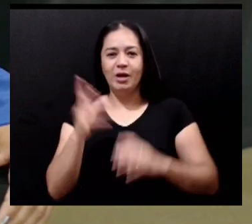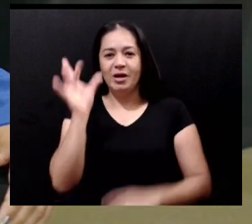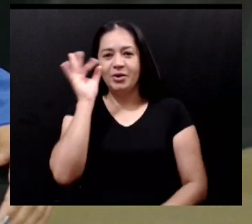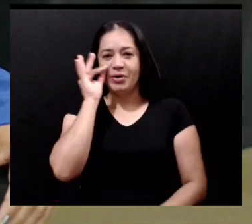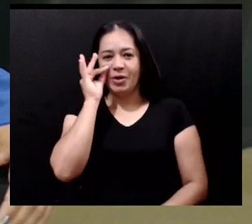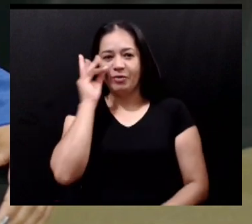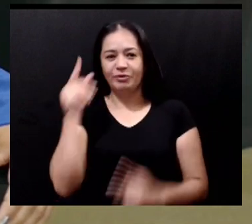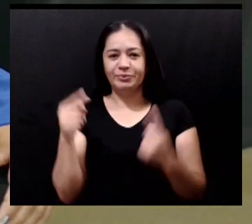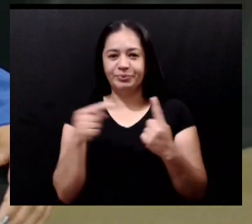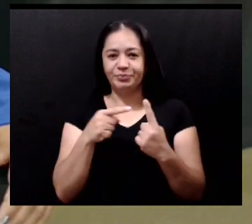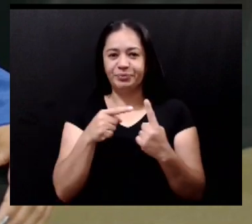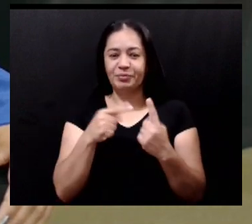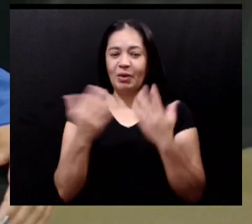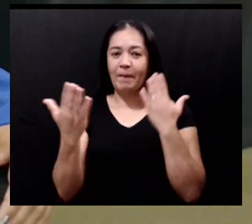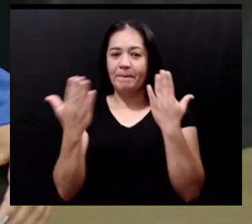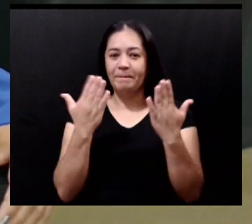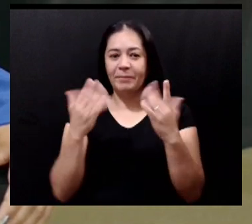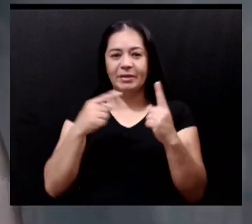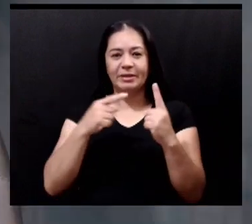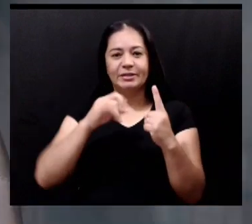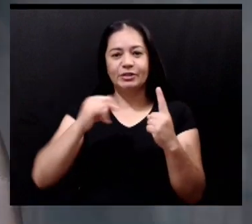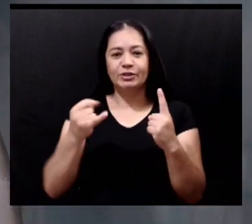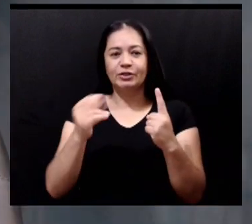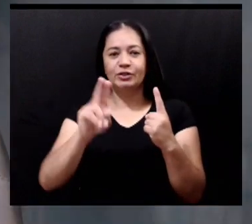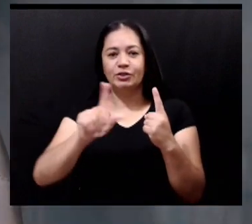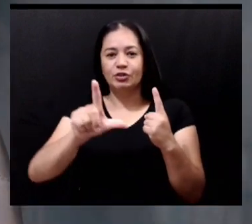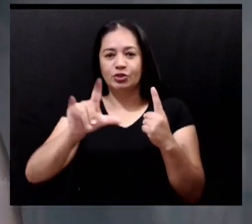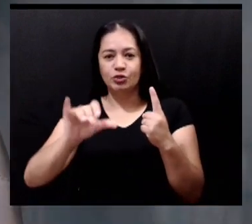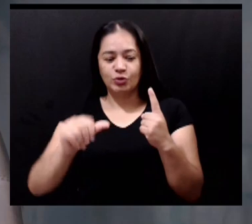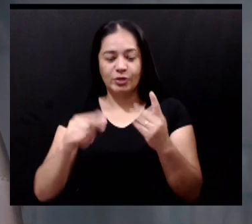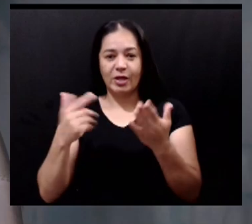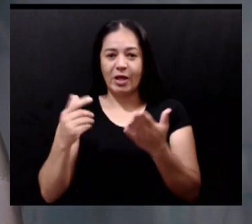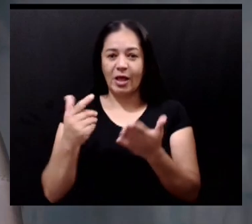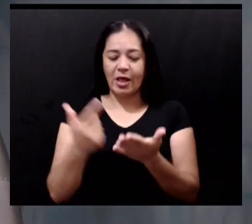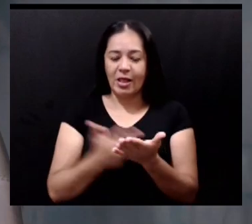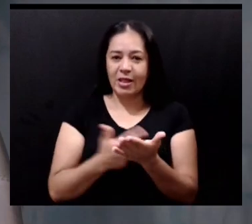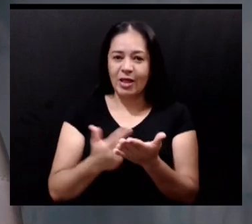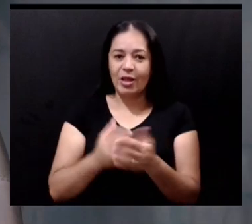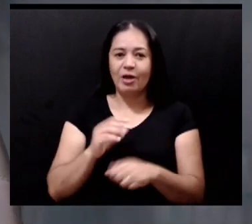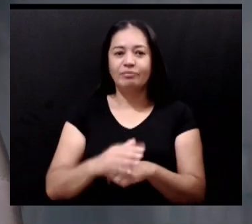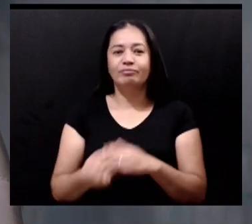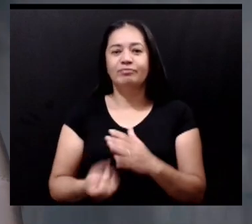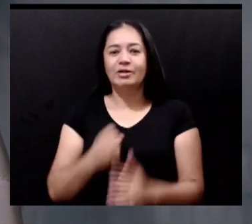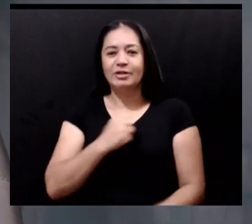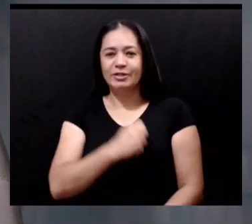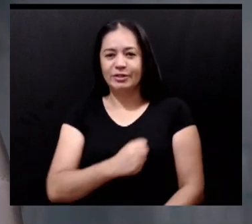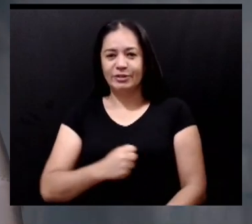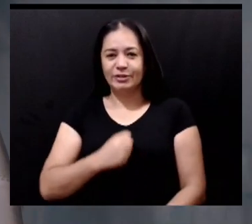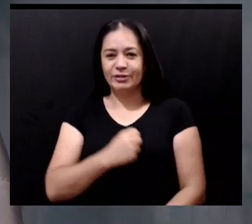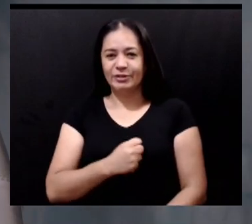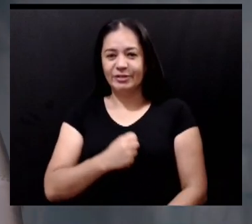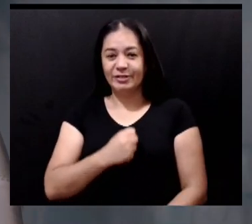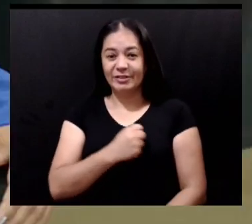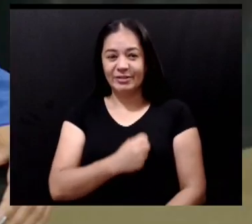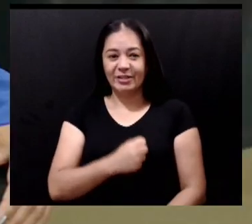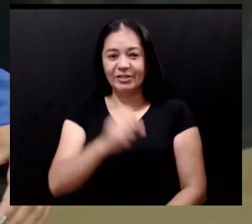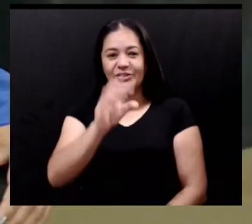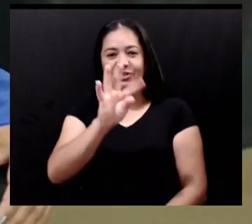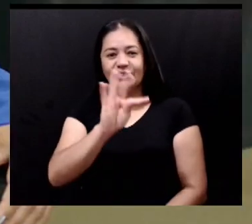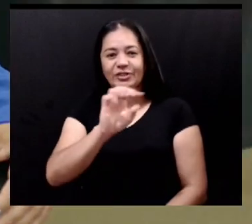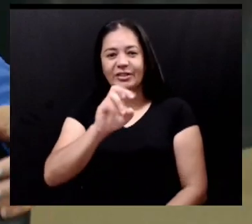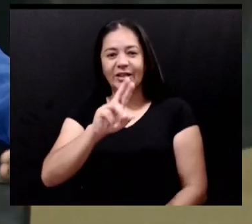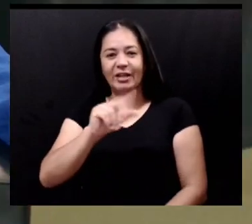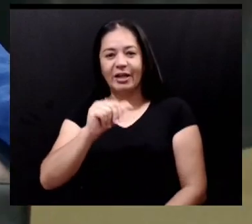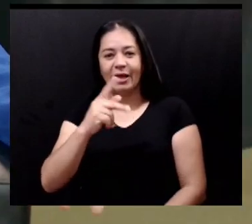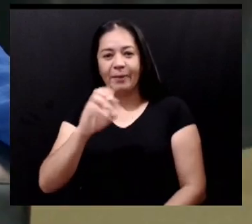psicóloga Júlia Gomes. Ela é autora do livro Saudade, Caderno Terapêutico, e daqui a pouquinho você vai interagir